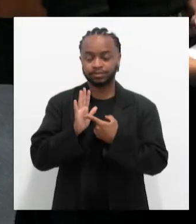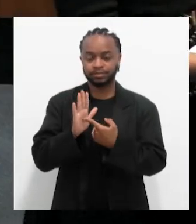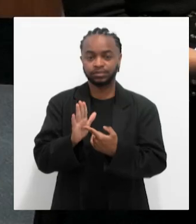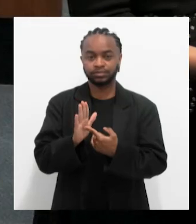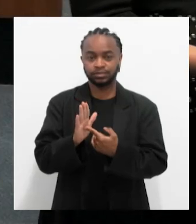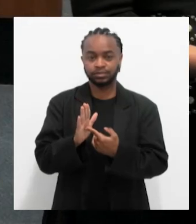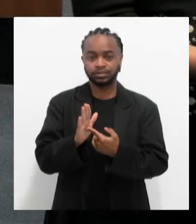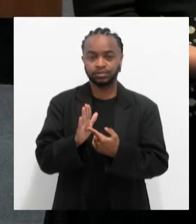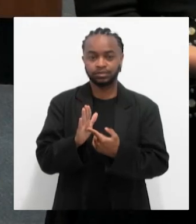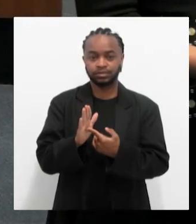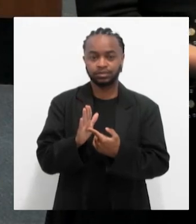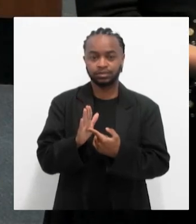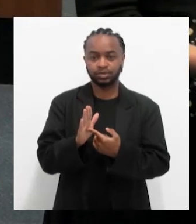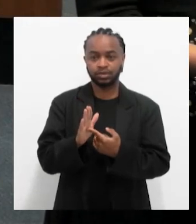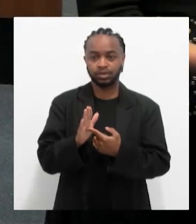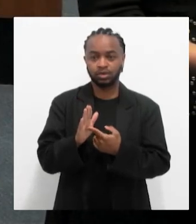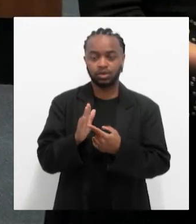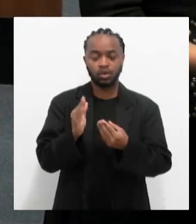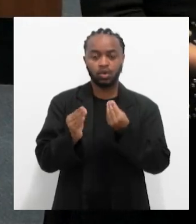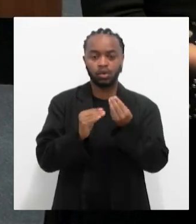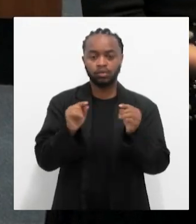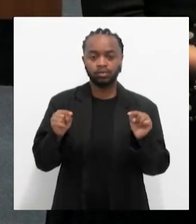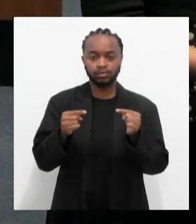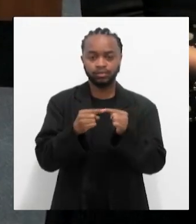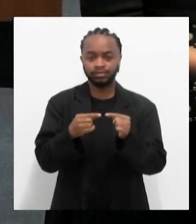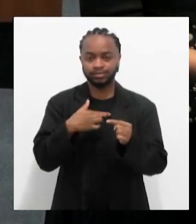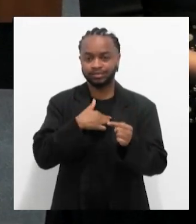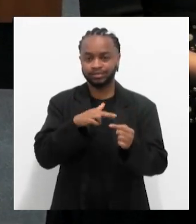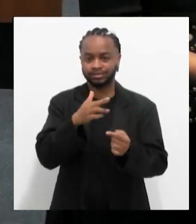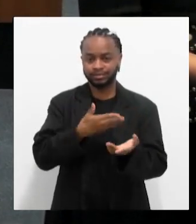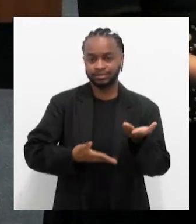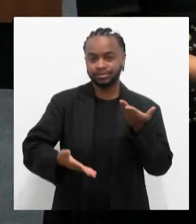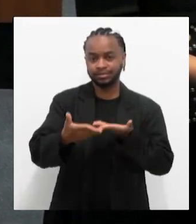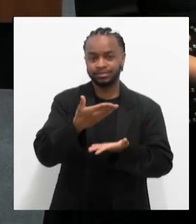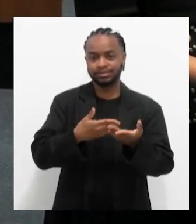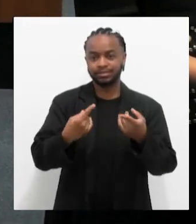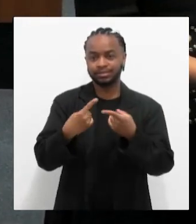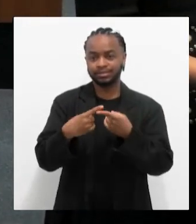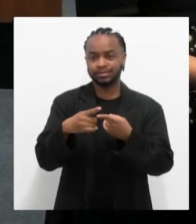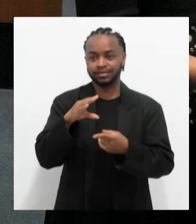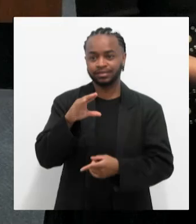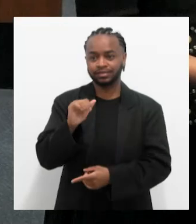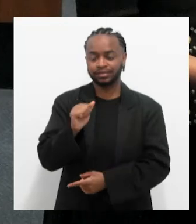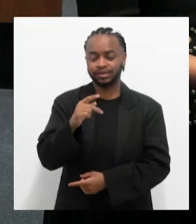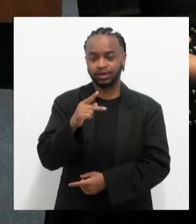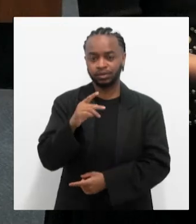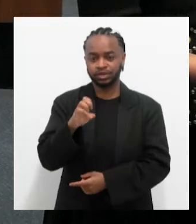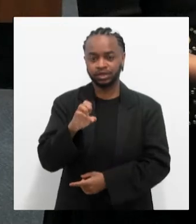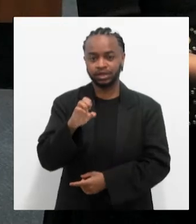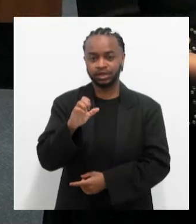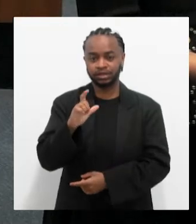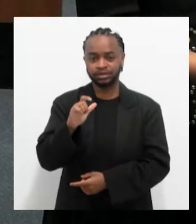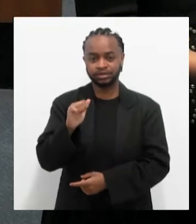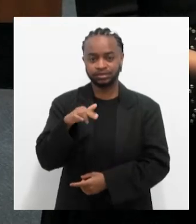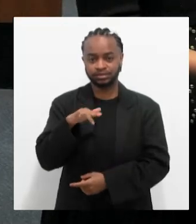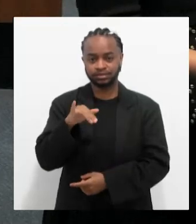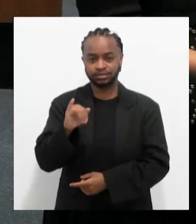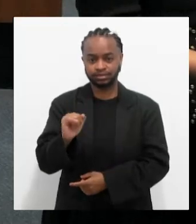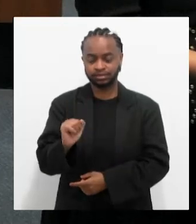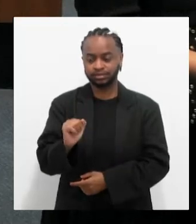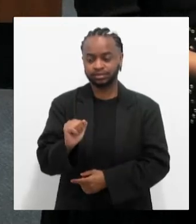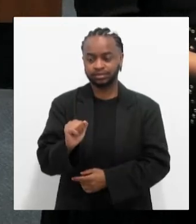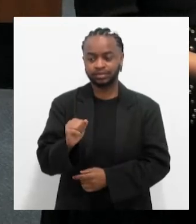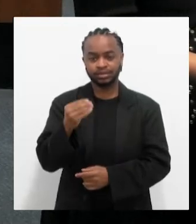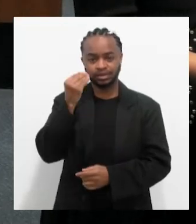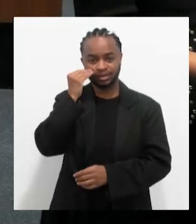caráter de interreligiosidade do projeto. Porque a capelania ela é uma ação importante no sentido de